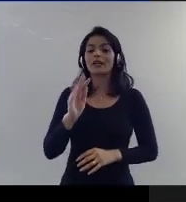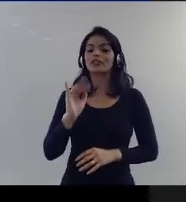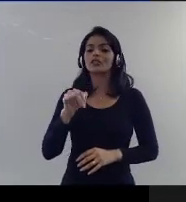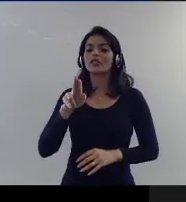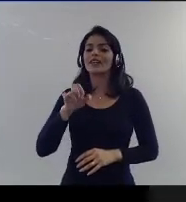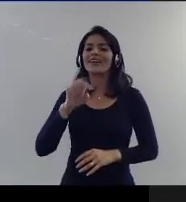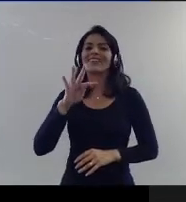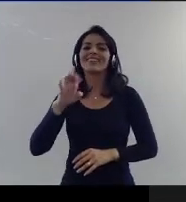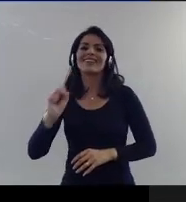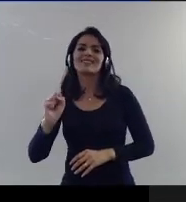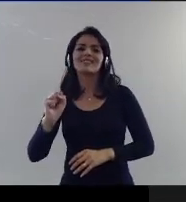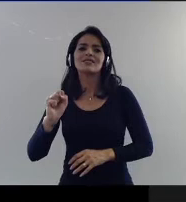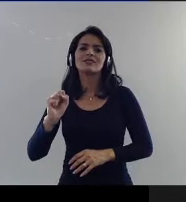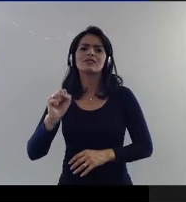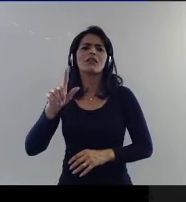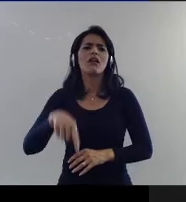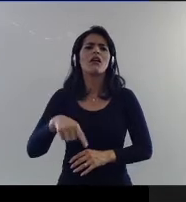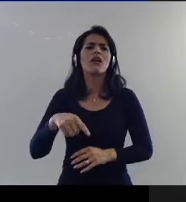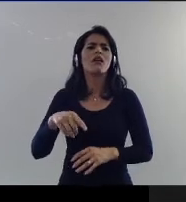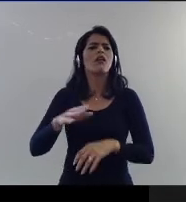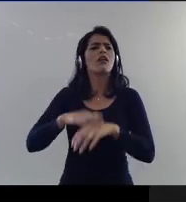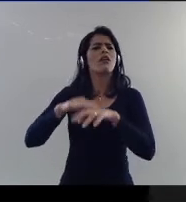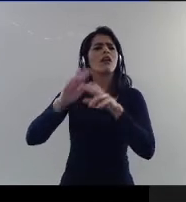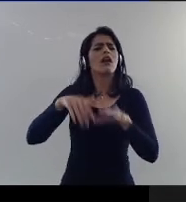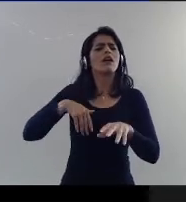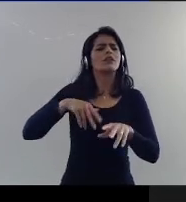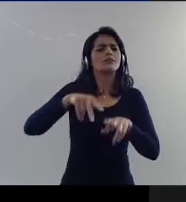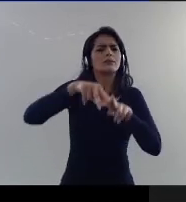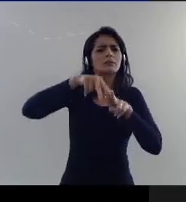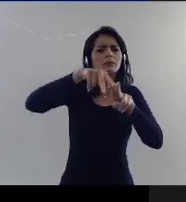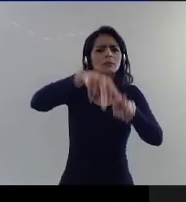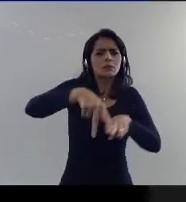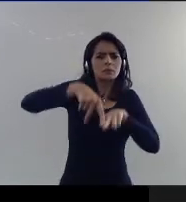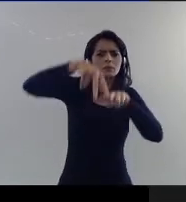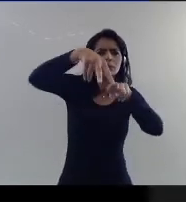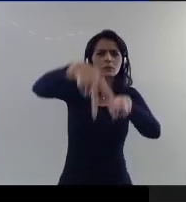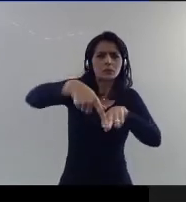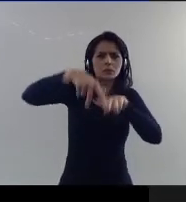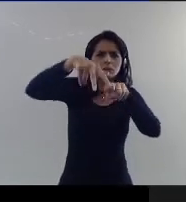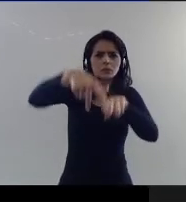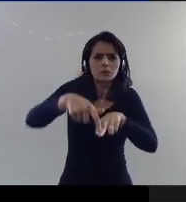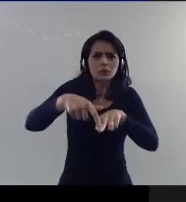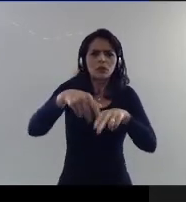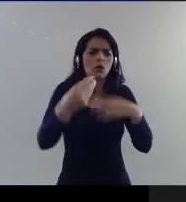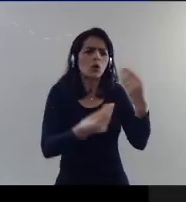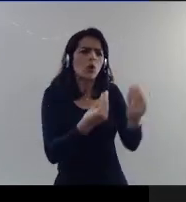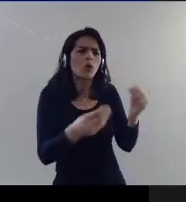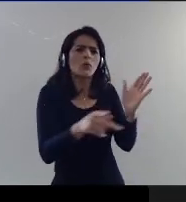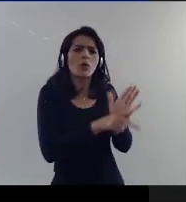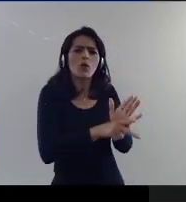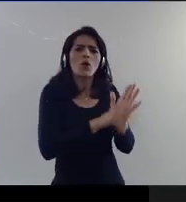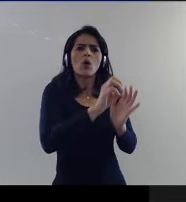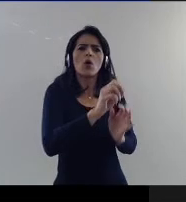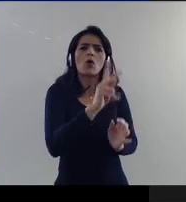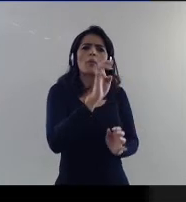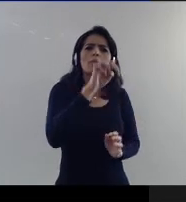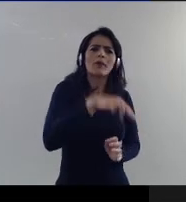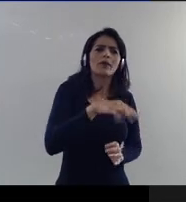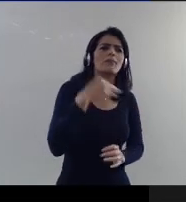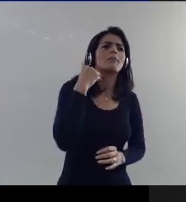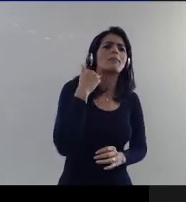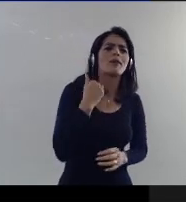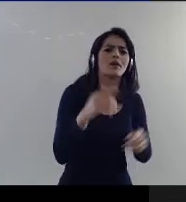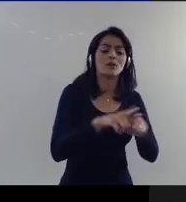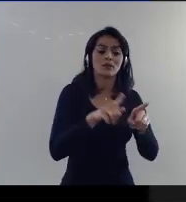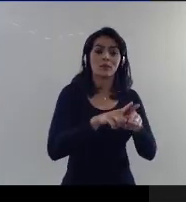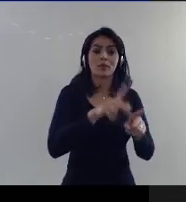estar na rua ou não, esse assunto está no direito administrativo, né? Toda essa parte nova de meios de pagamento, open banking, né? Que